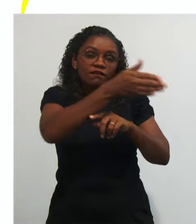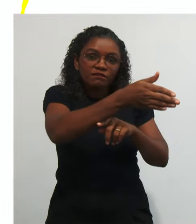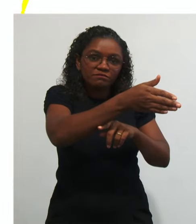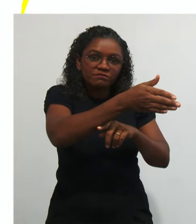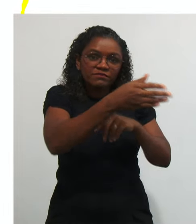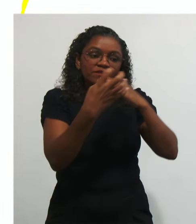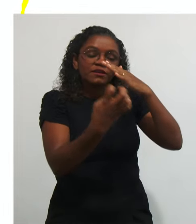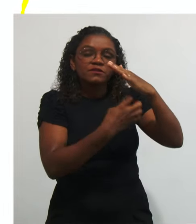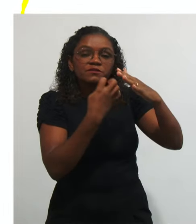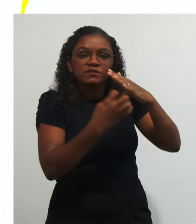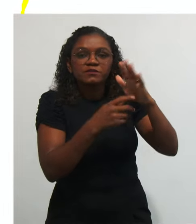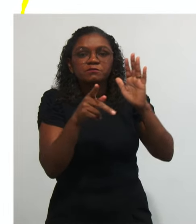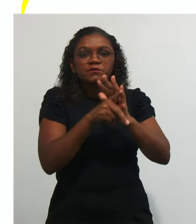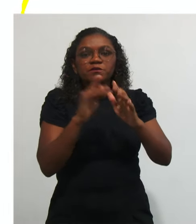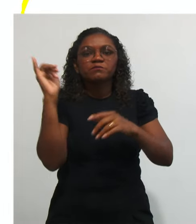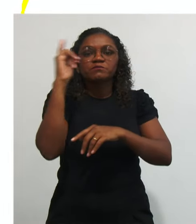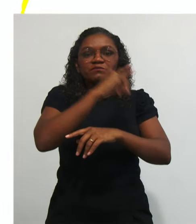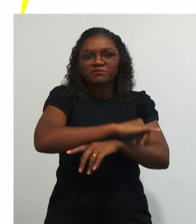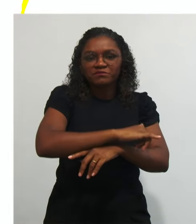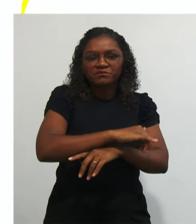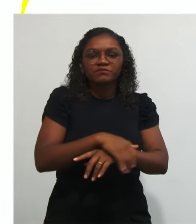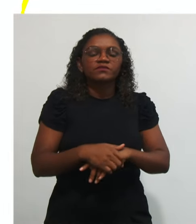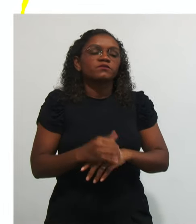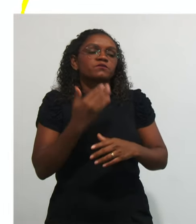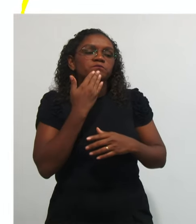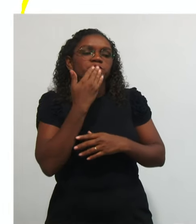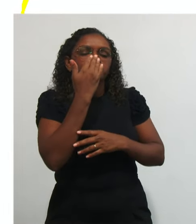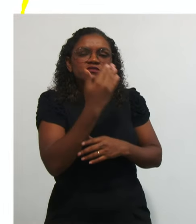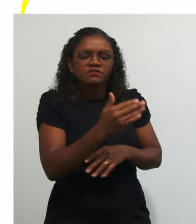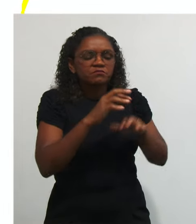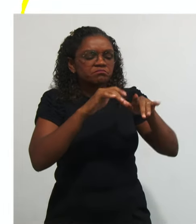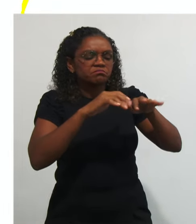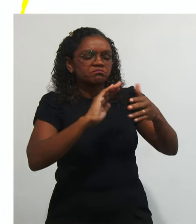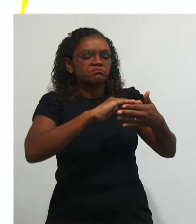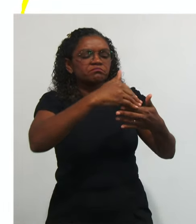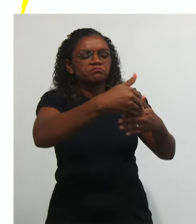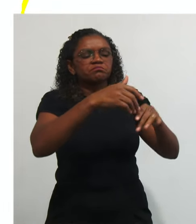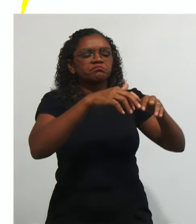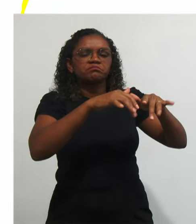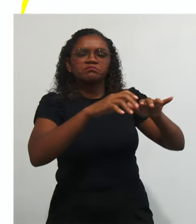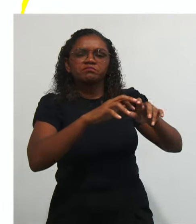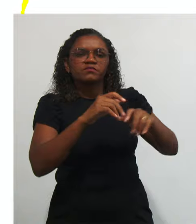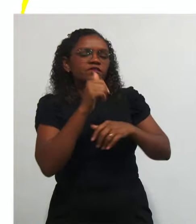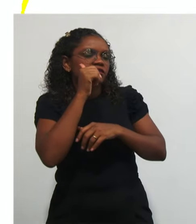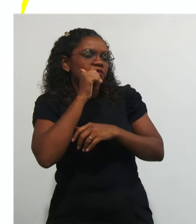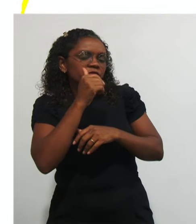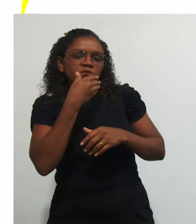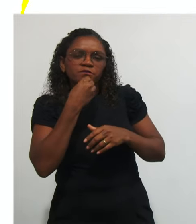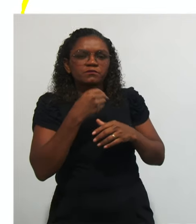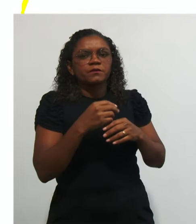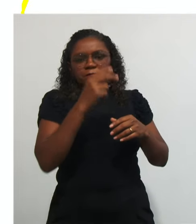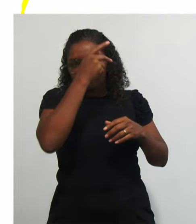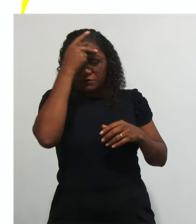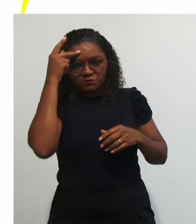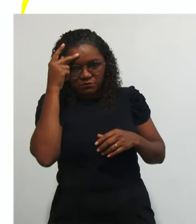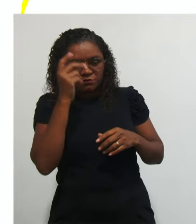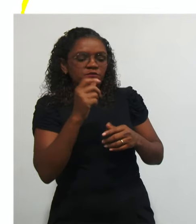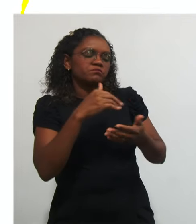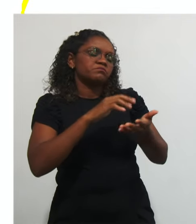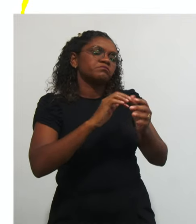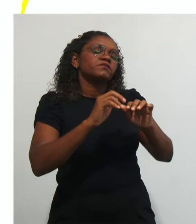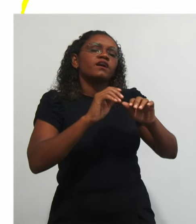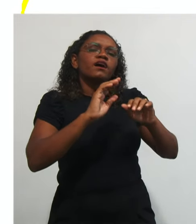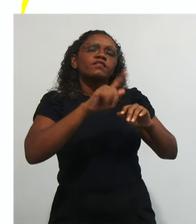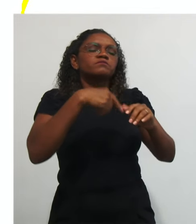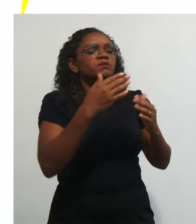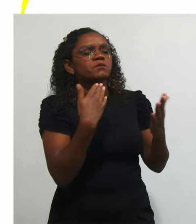agência sentar na frente da pessoa de um computador e ficar ali pesquisando dialogando até encontrar a